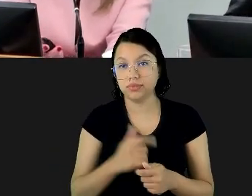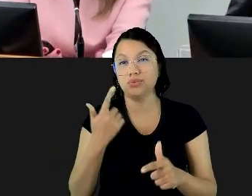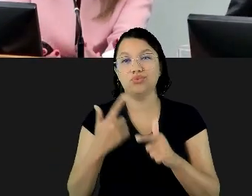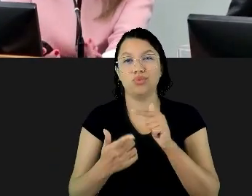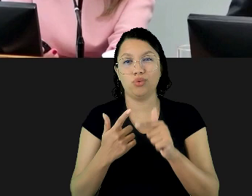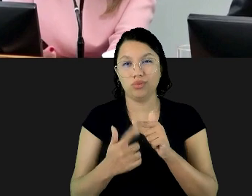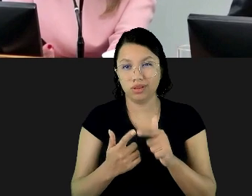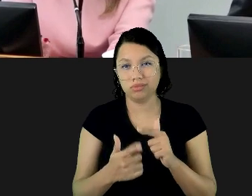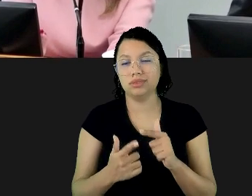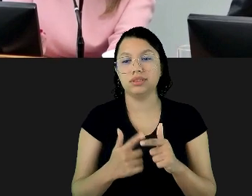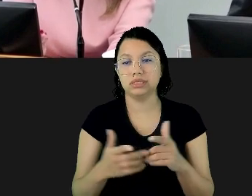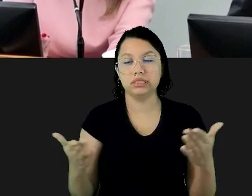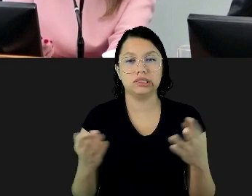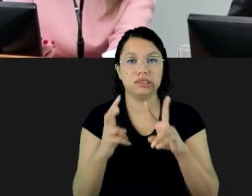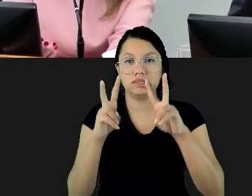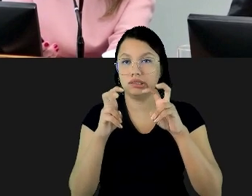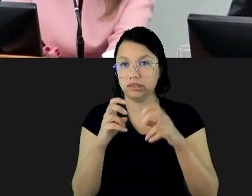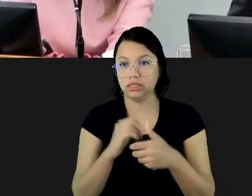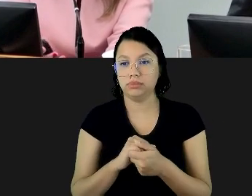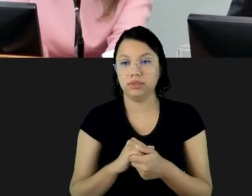são inatos